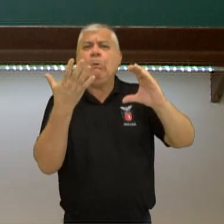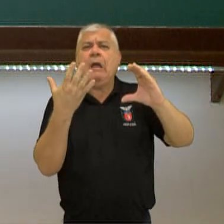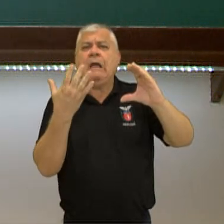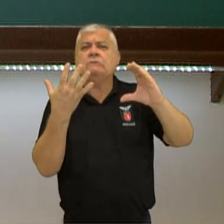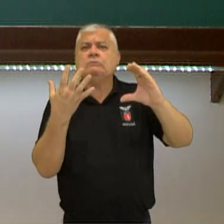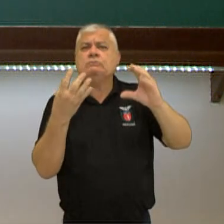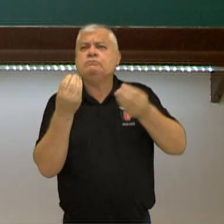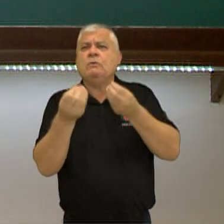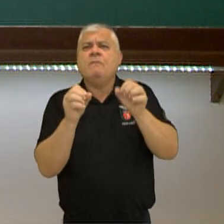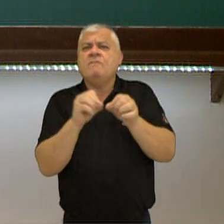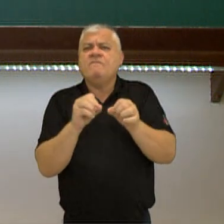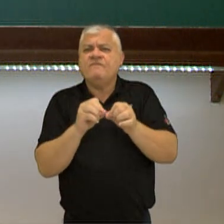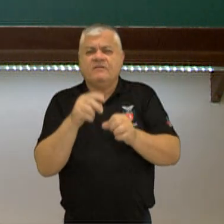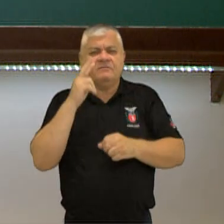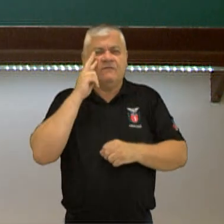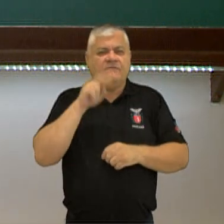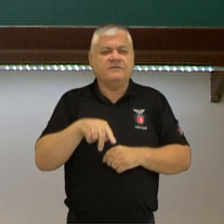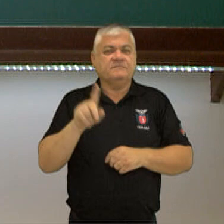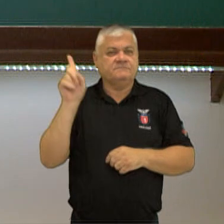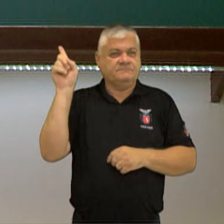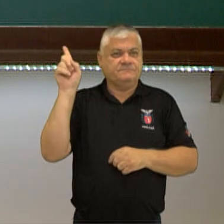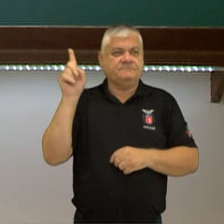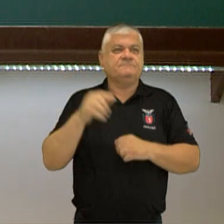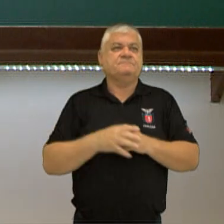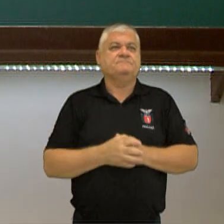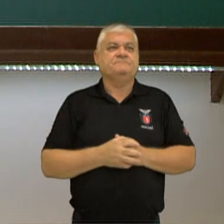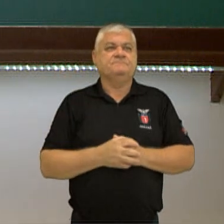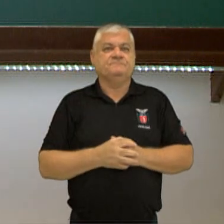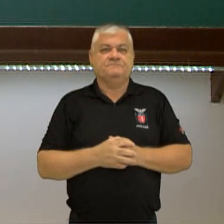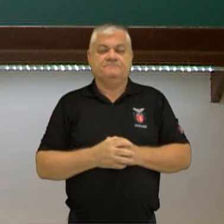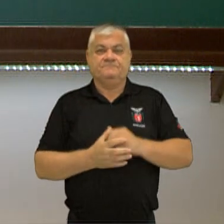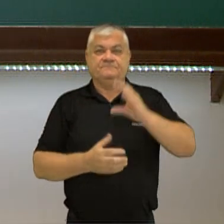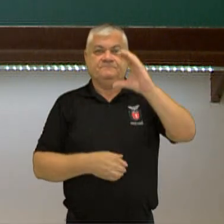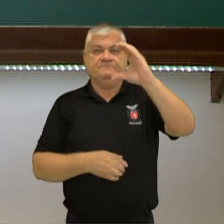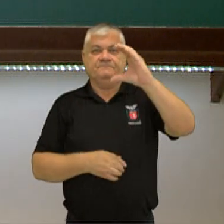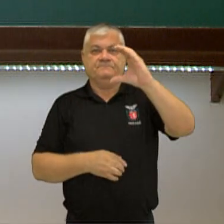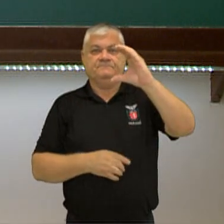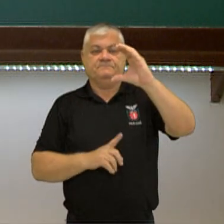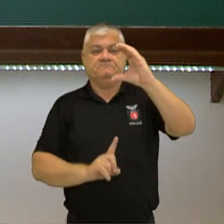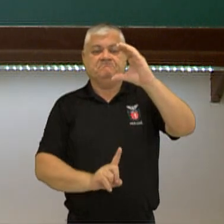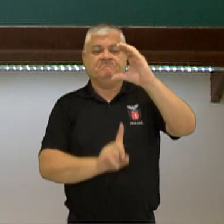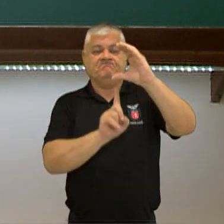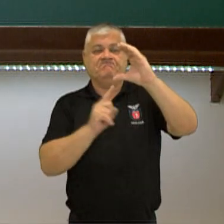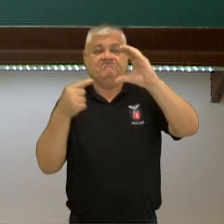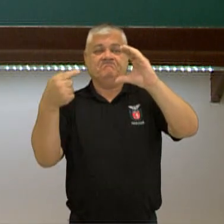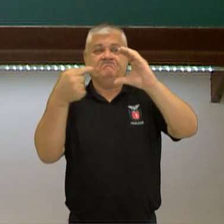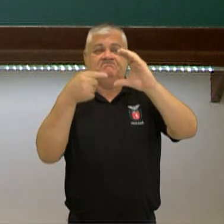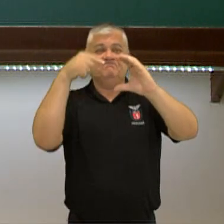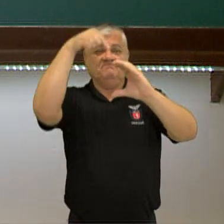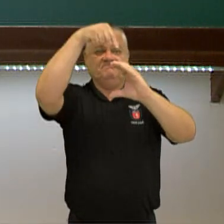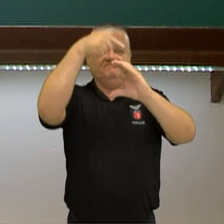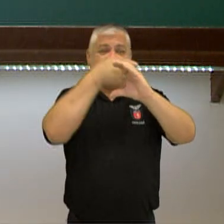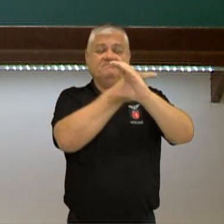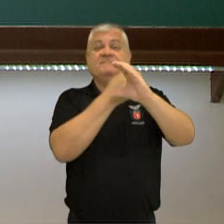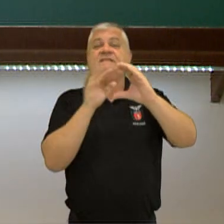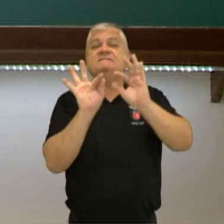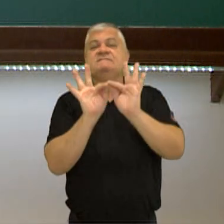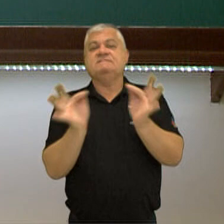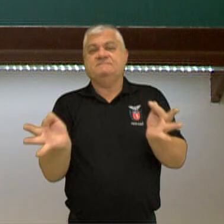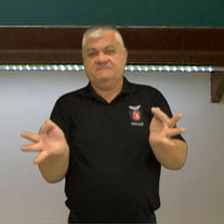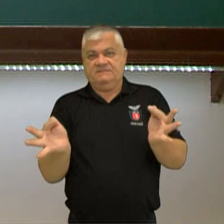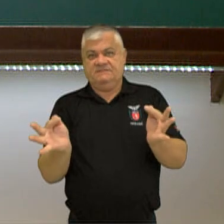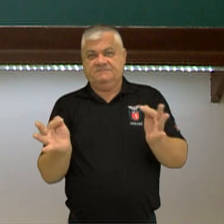4 ligações? Vamos dar uma olhadinha? Então, olha aqui, ó. Ele pode fazer 4 ligações simples,